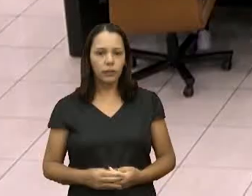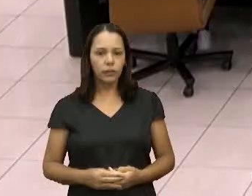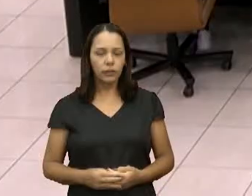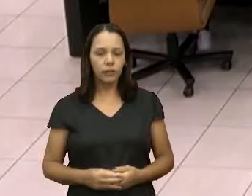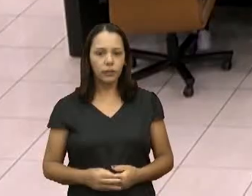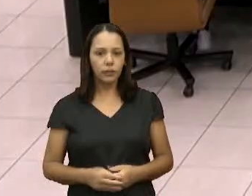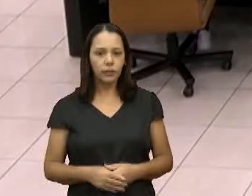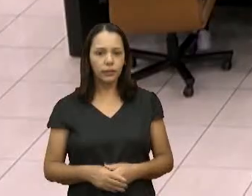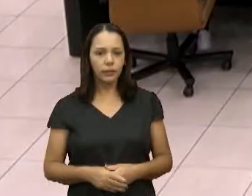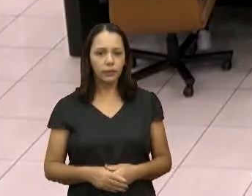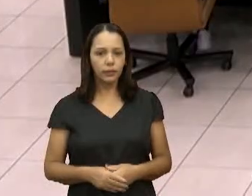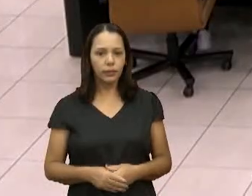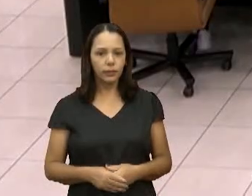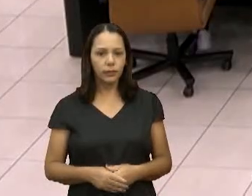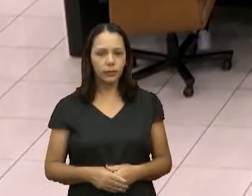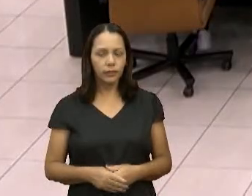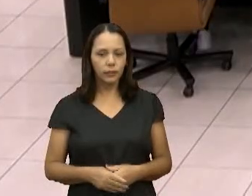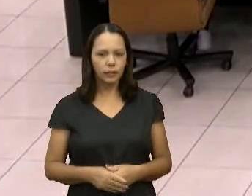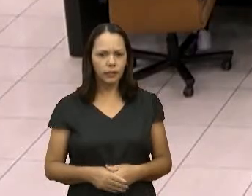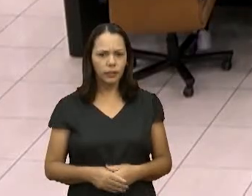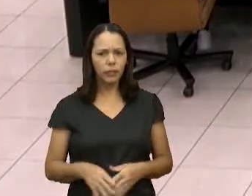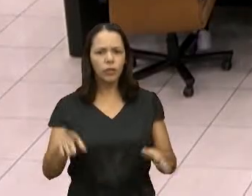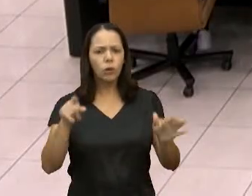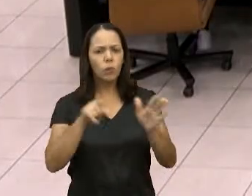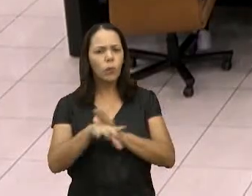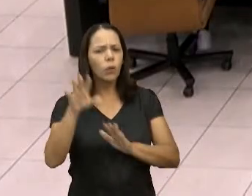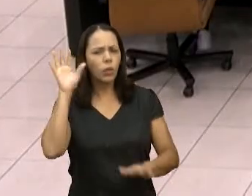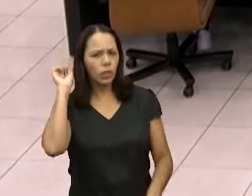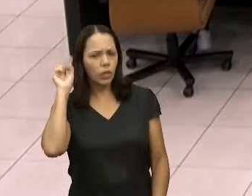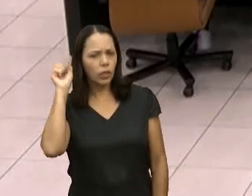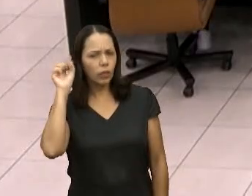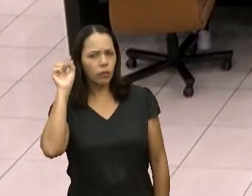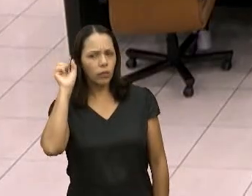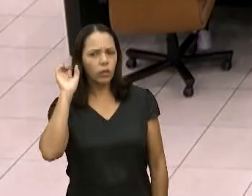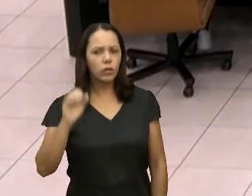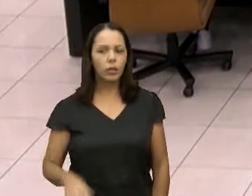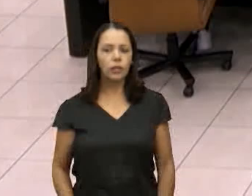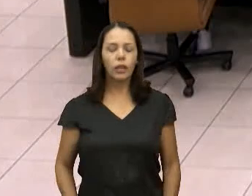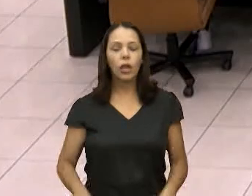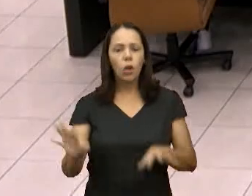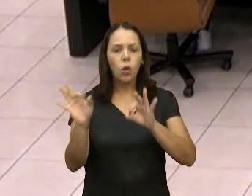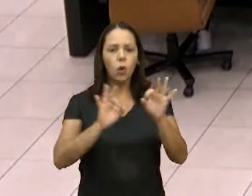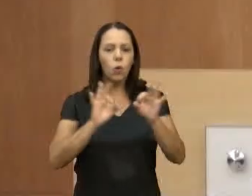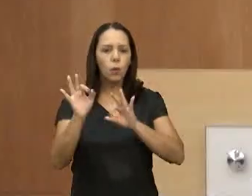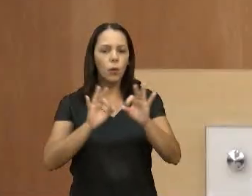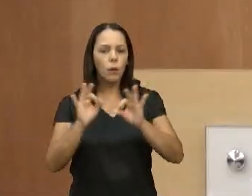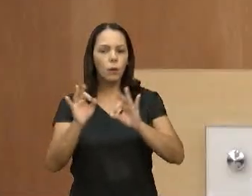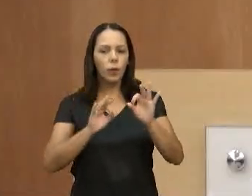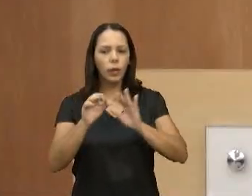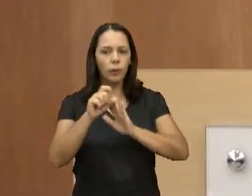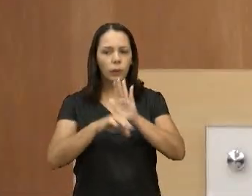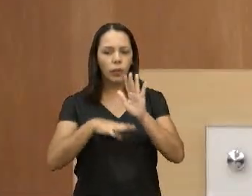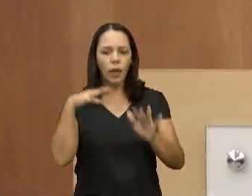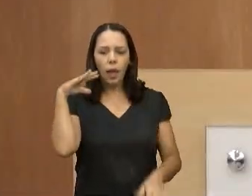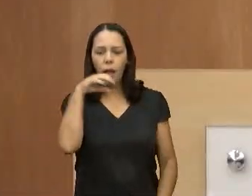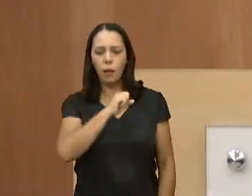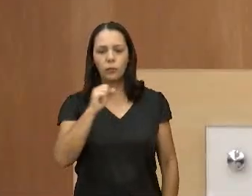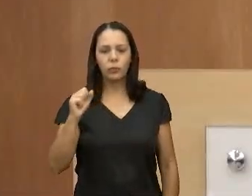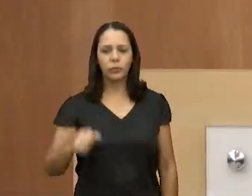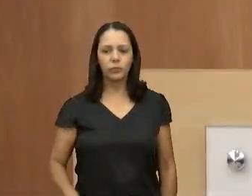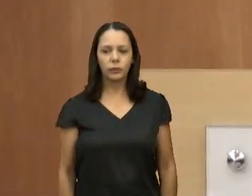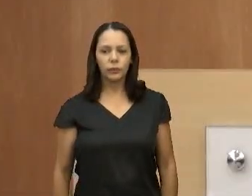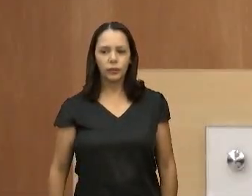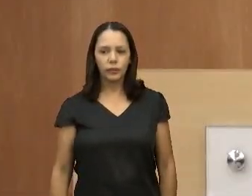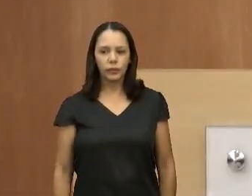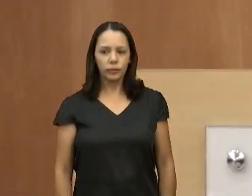Oi, testando. Tá todo mundo me escutando? Eu preparei um discurso bem pequenininho, rápido.